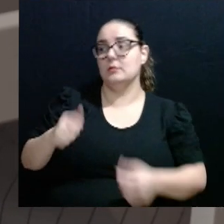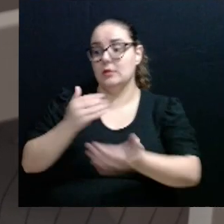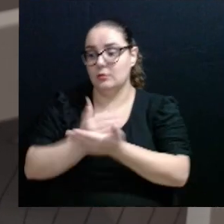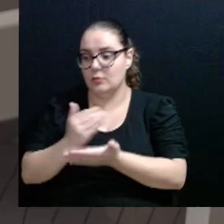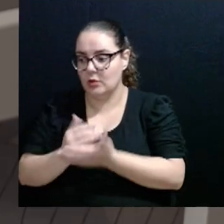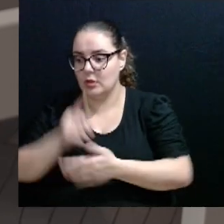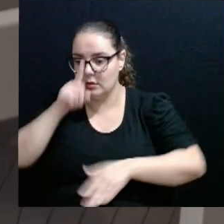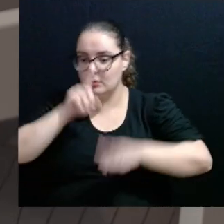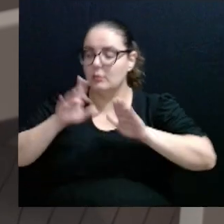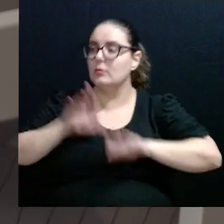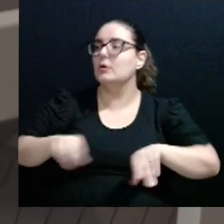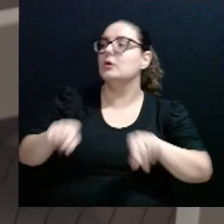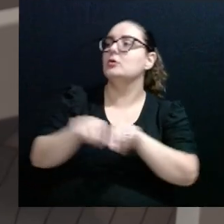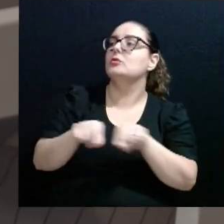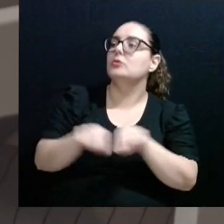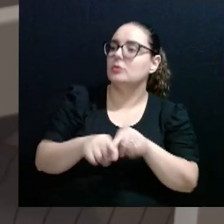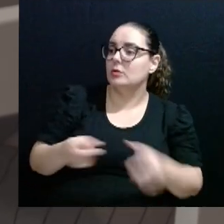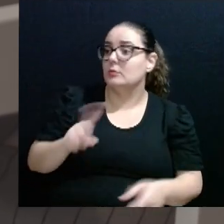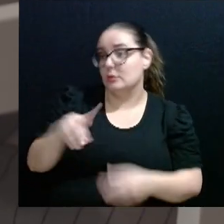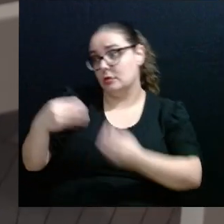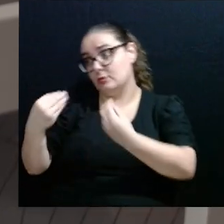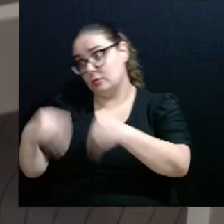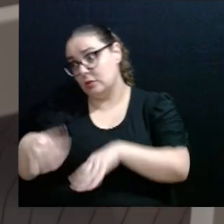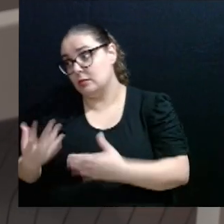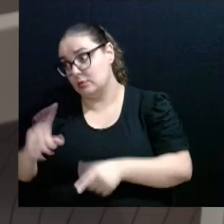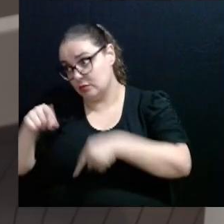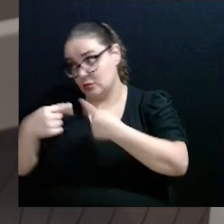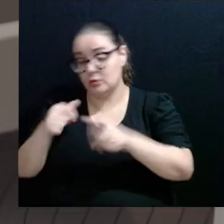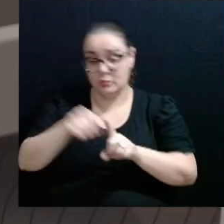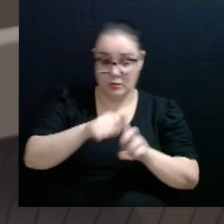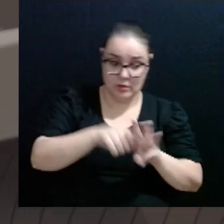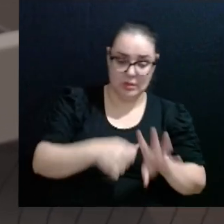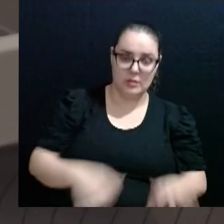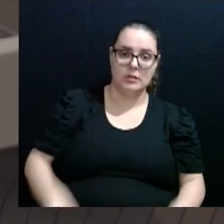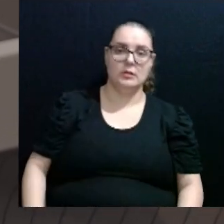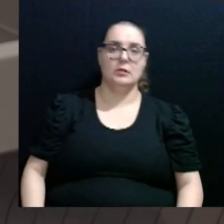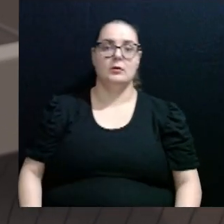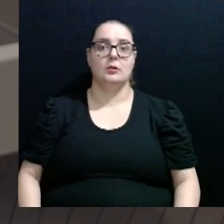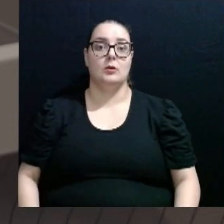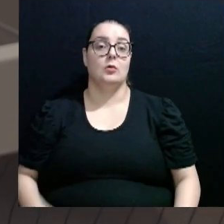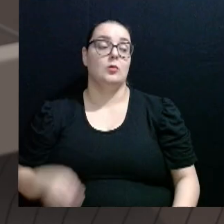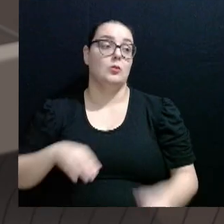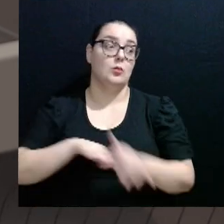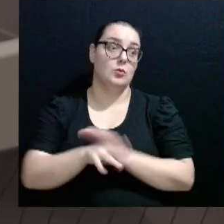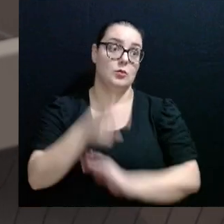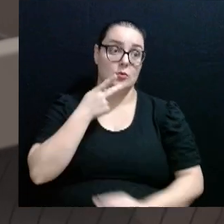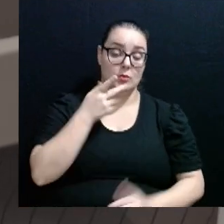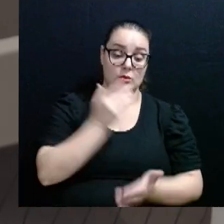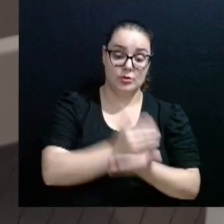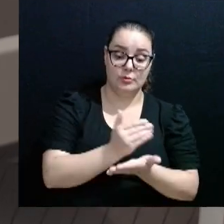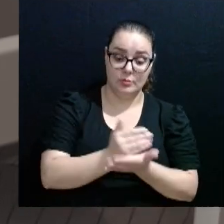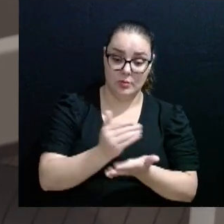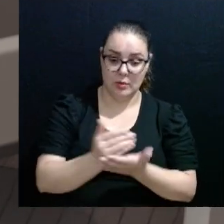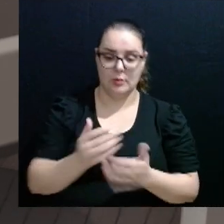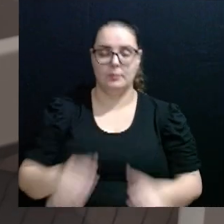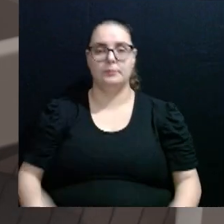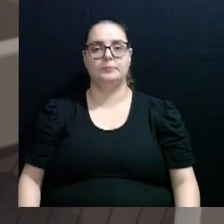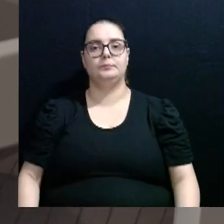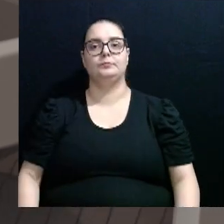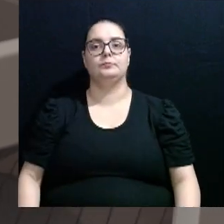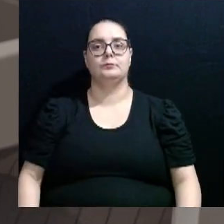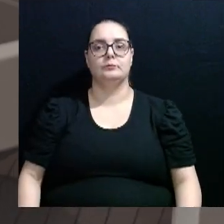também para não prejudicar os próximos meses, né? O que eu costumo dizer de parcelamento, tá? Posso usar aqui